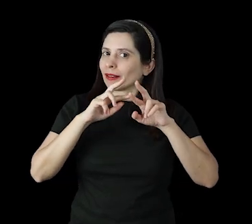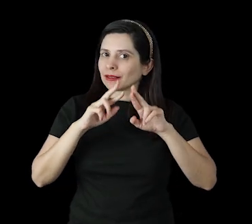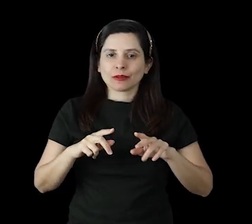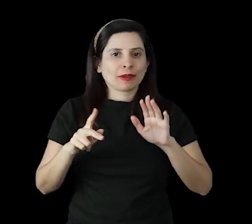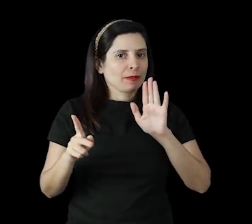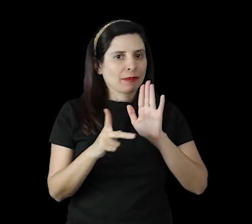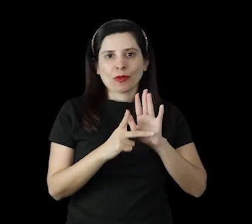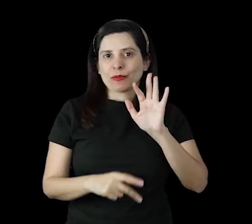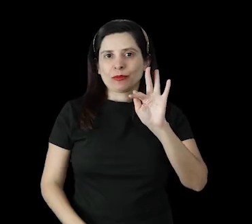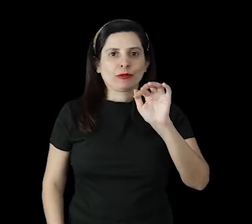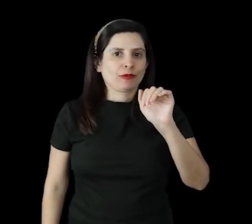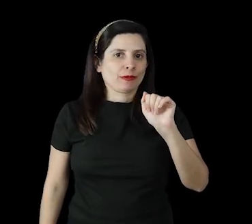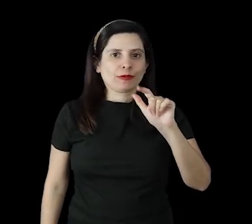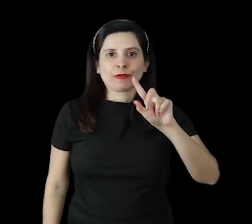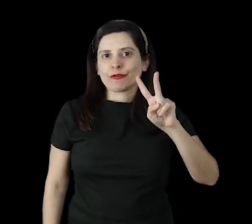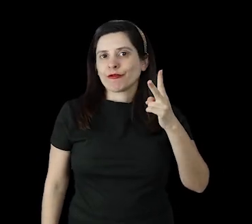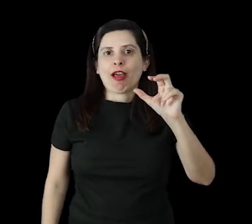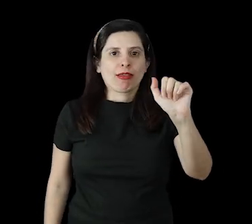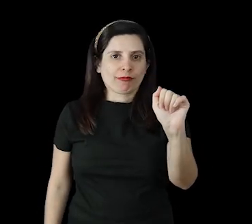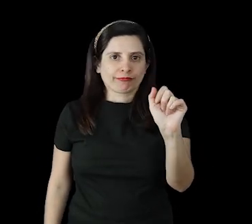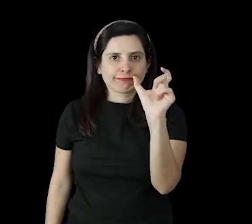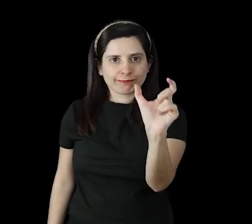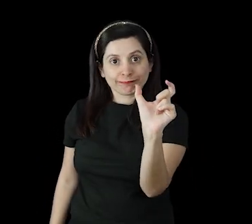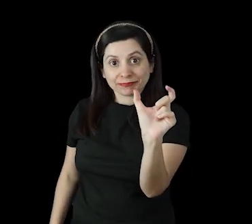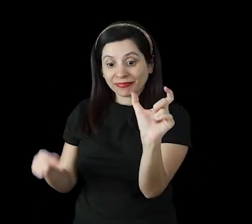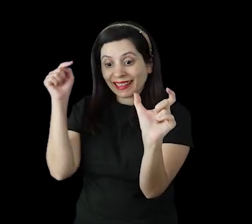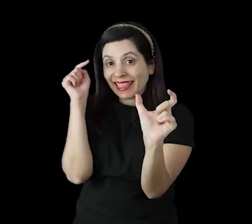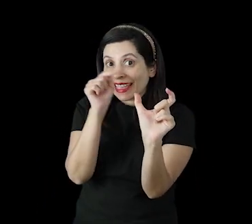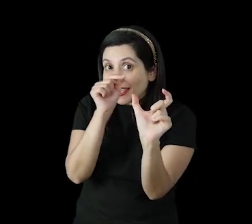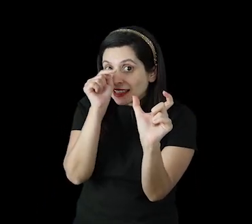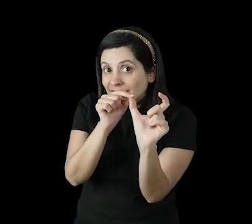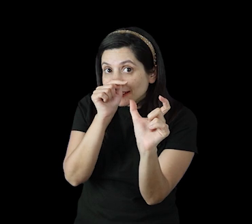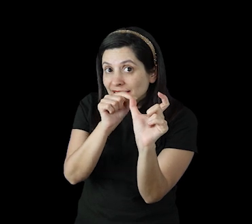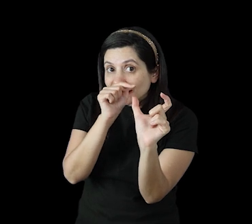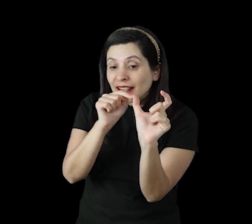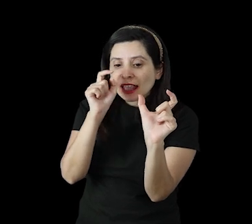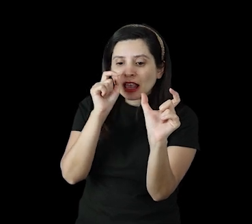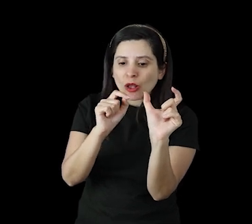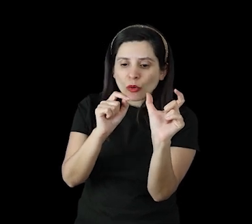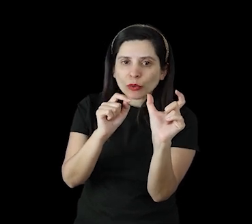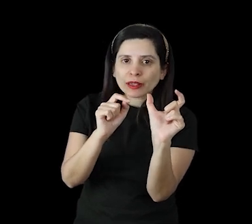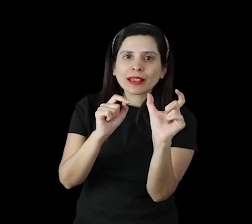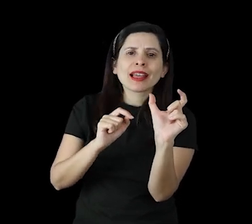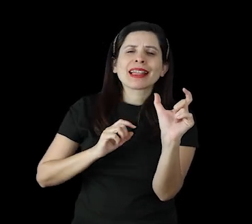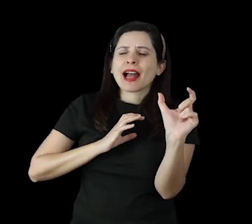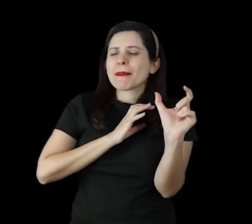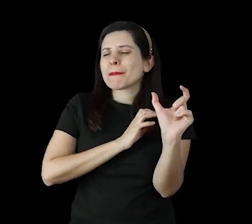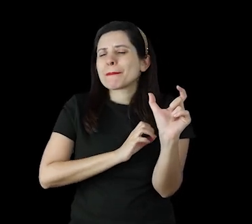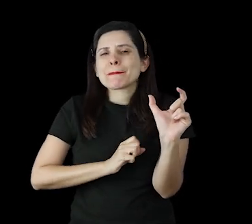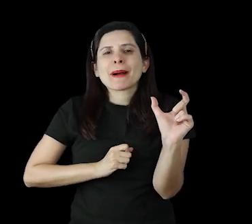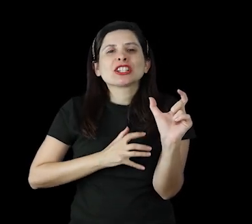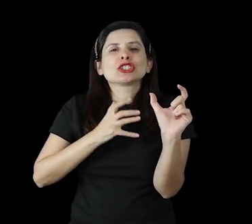falha, né? A falha é algo que está próxima dessas grandes paixões que eu falei